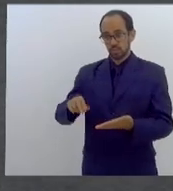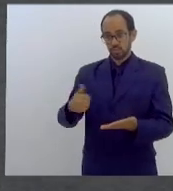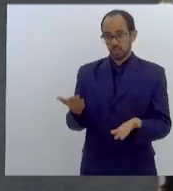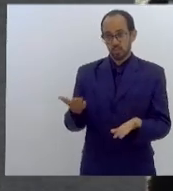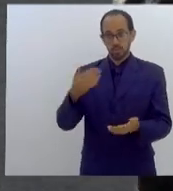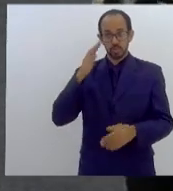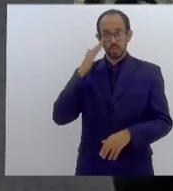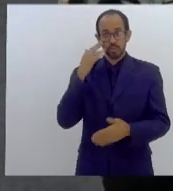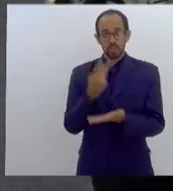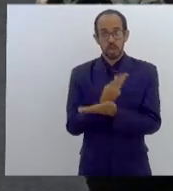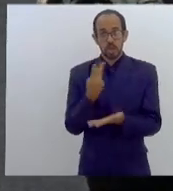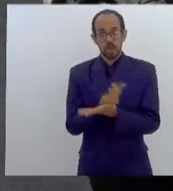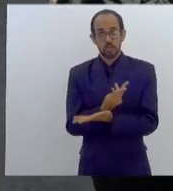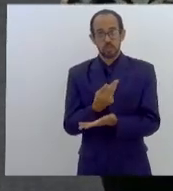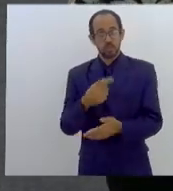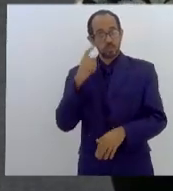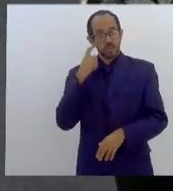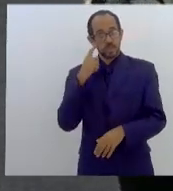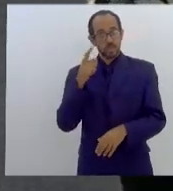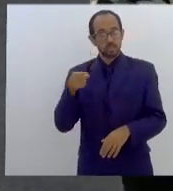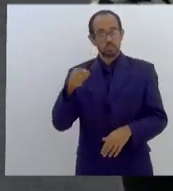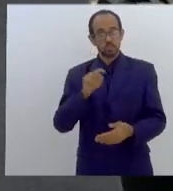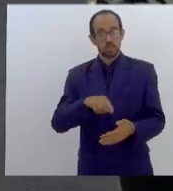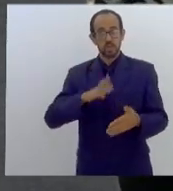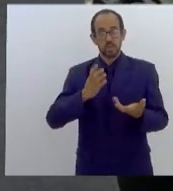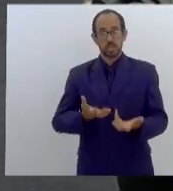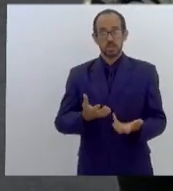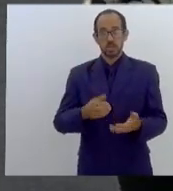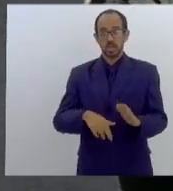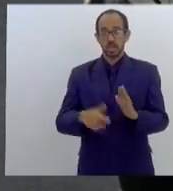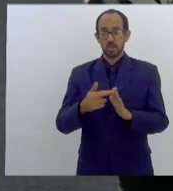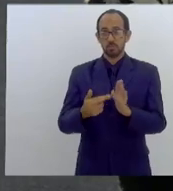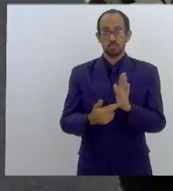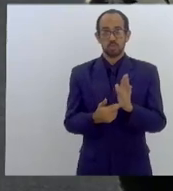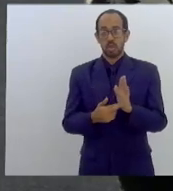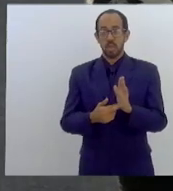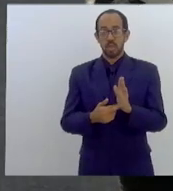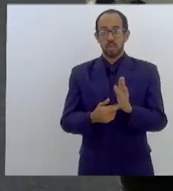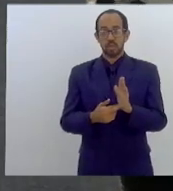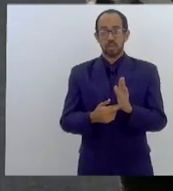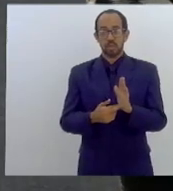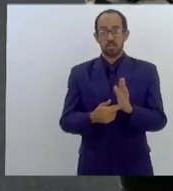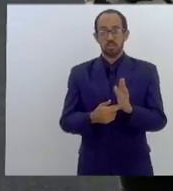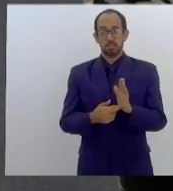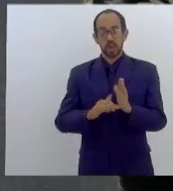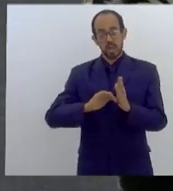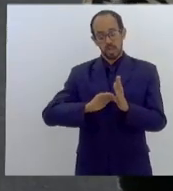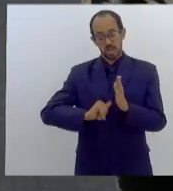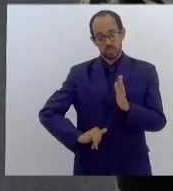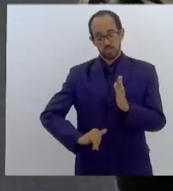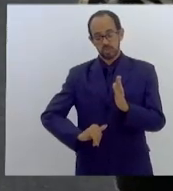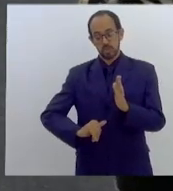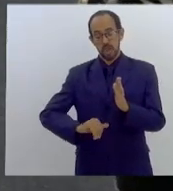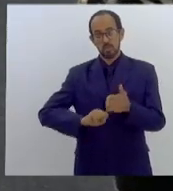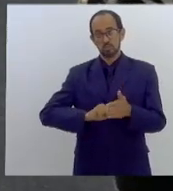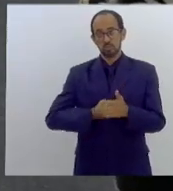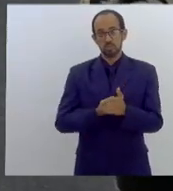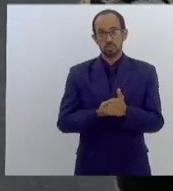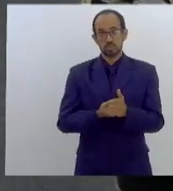entendi que o senhor queria condicionar, colocar essa questão para retirar a